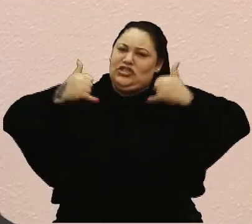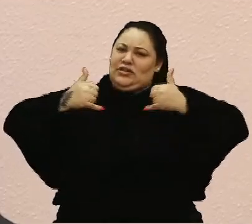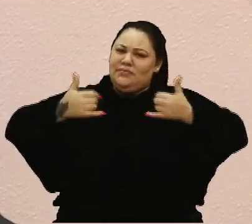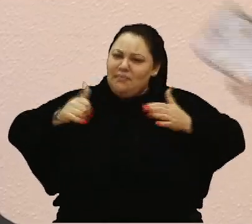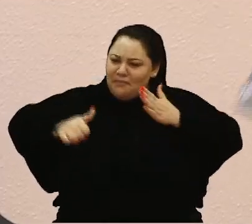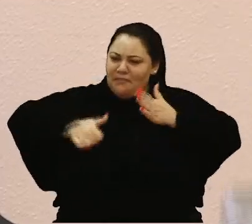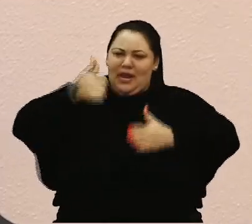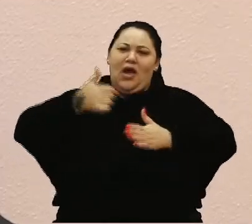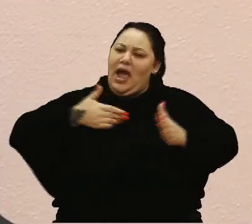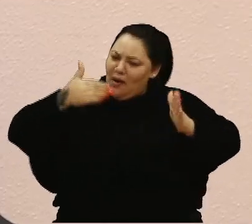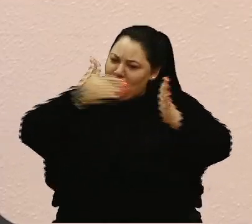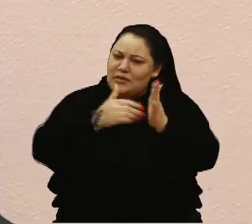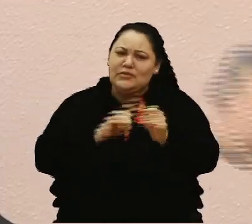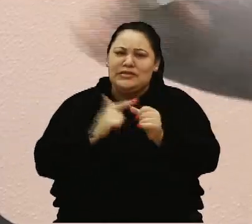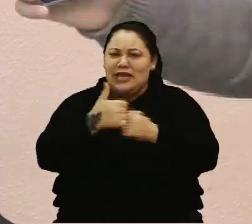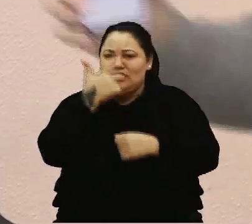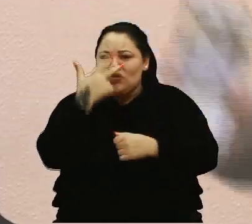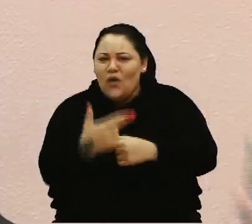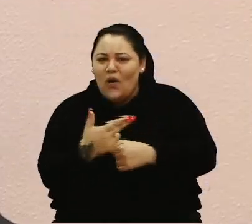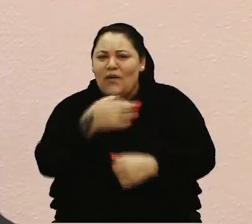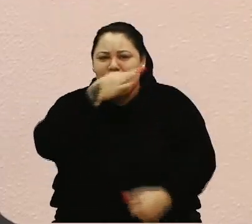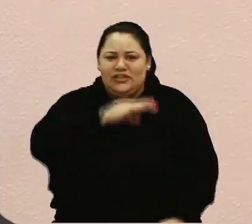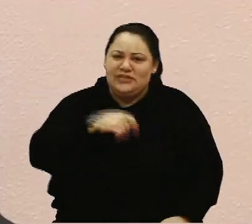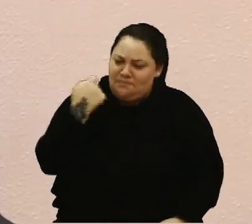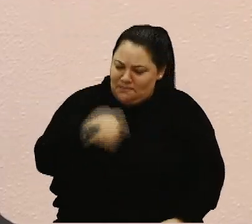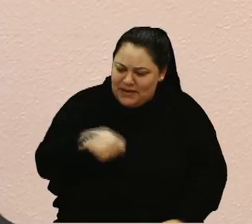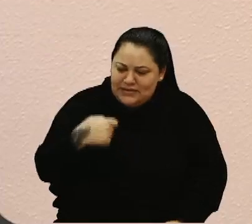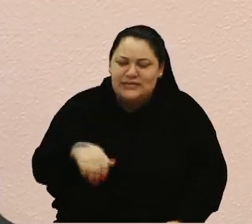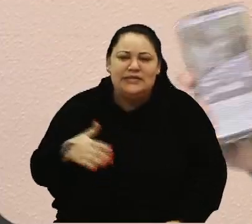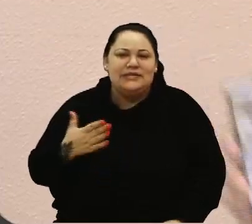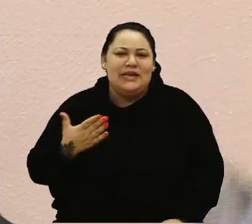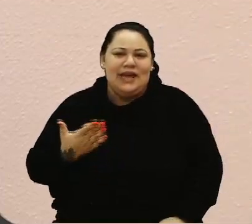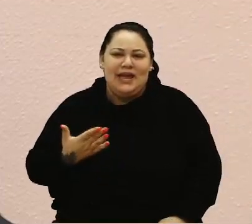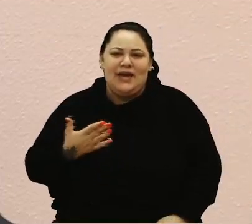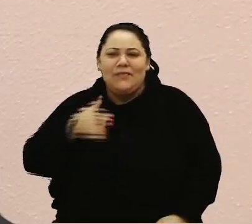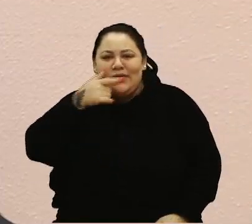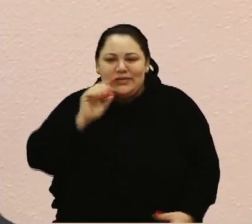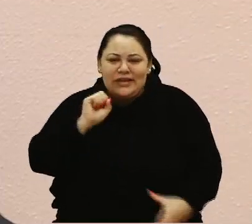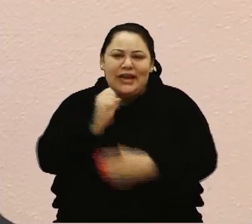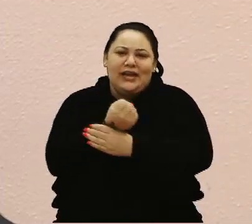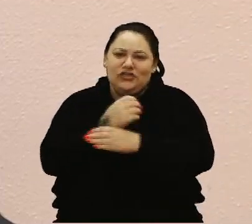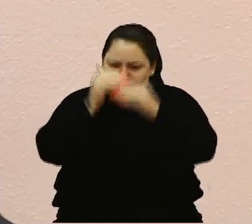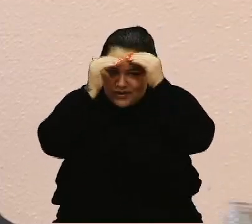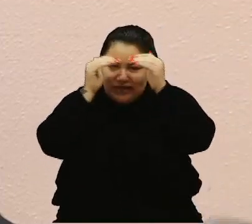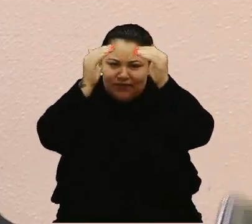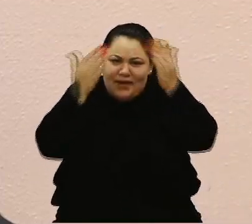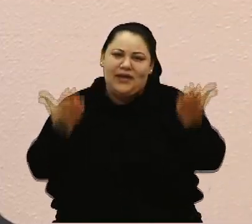que uma cidade do tamanho de Caxias precisa para garantir